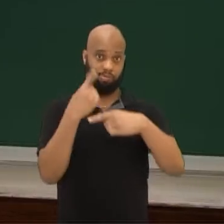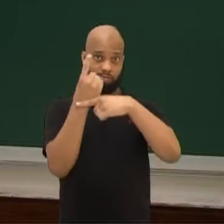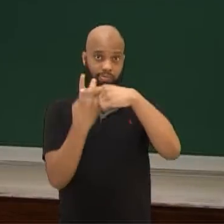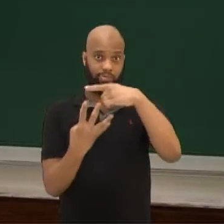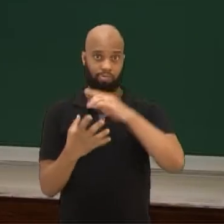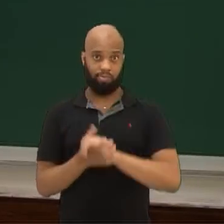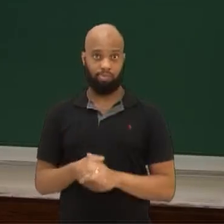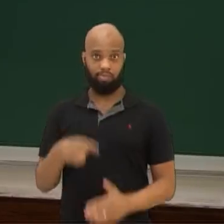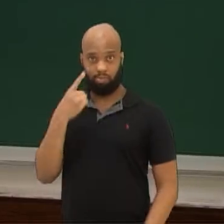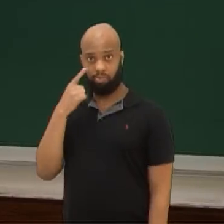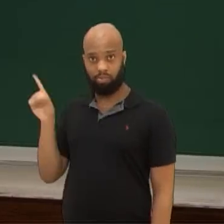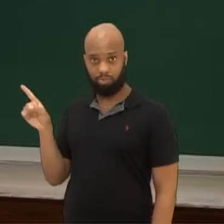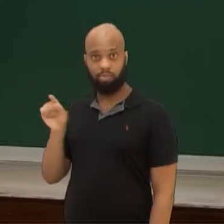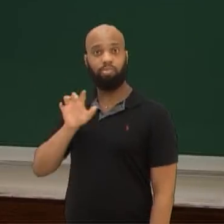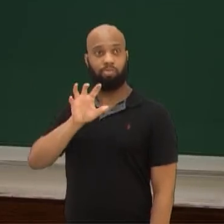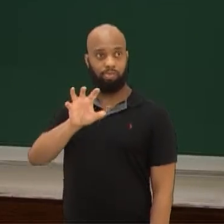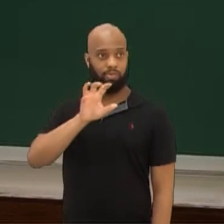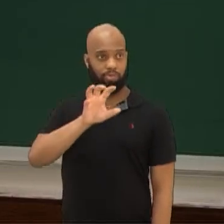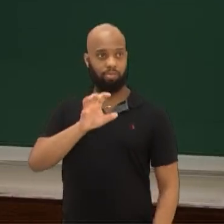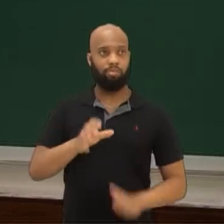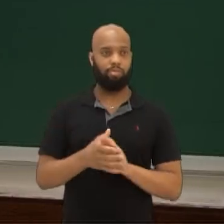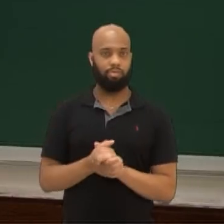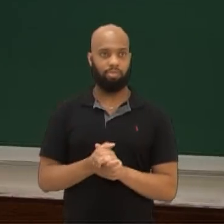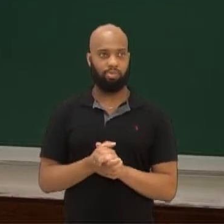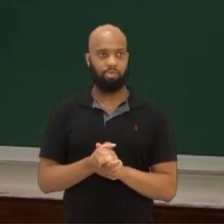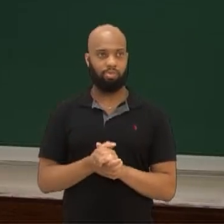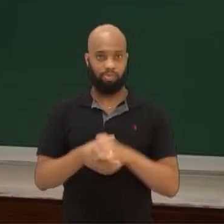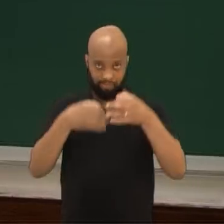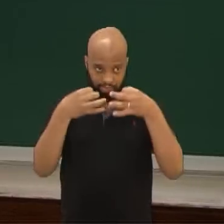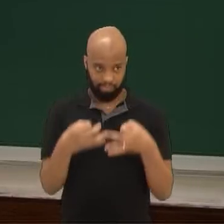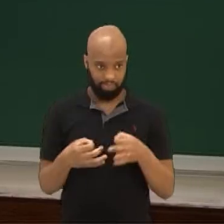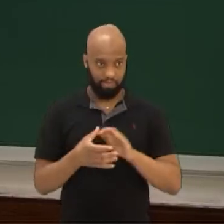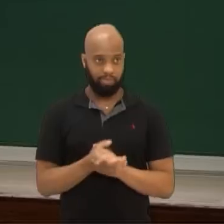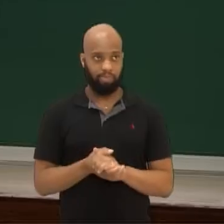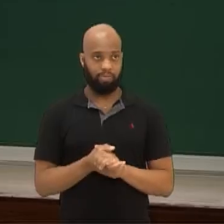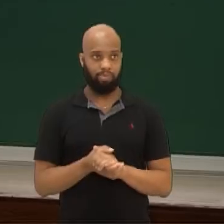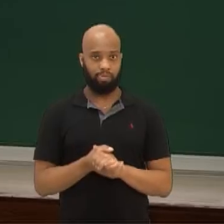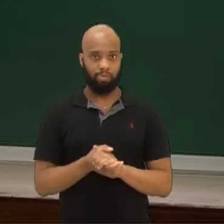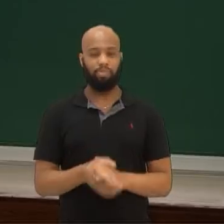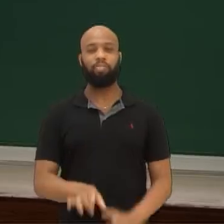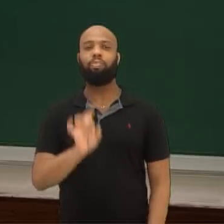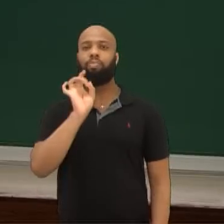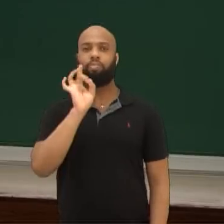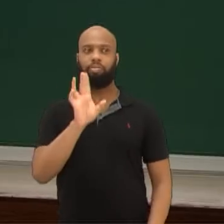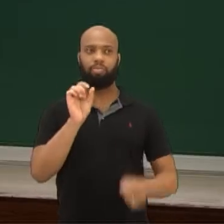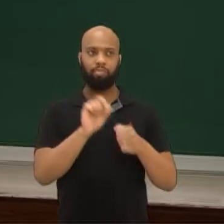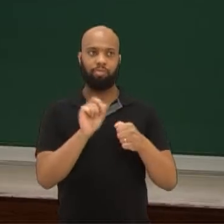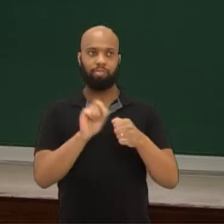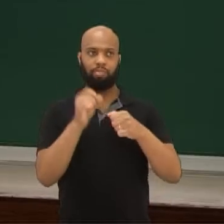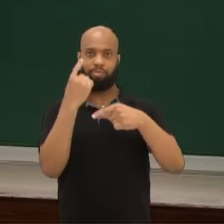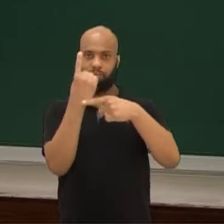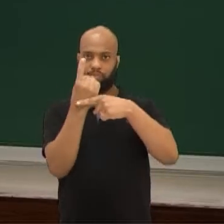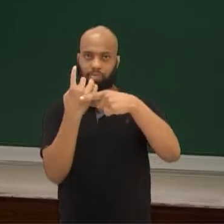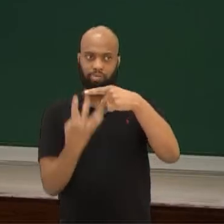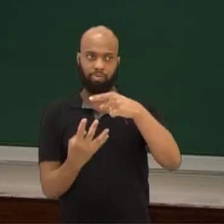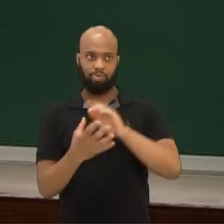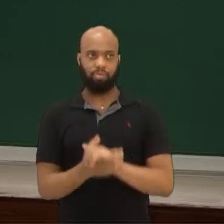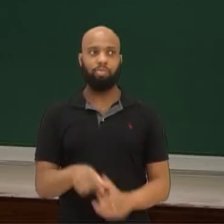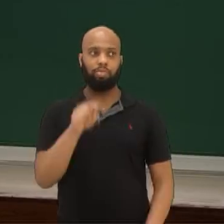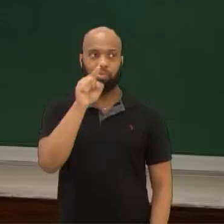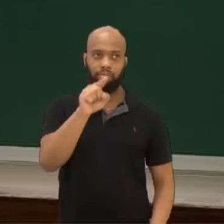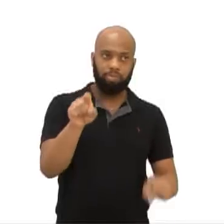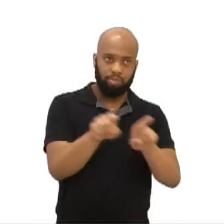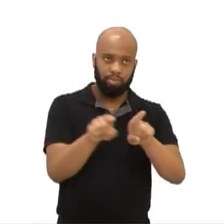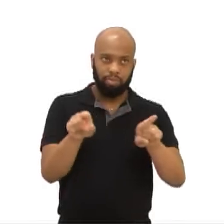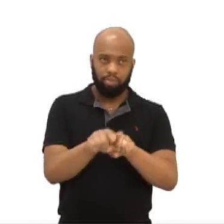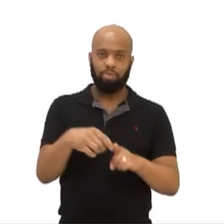da volta. Olha como que a prof fica. Fica de lado para vocês, certo? Girei só 1/4. O que aconteceu com vocês aí